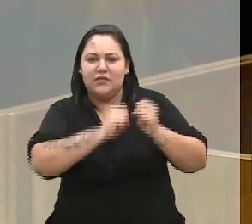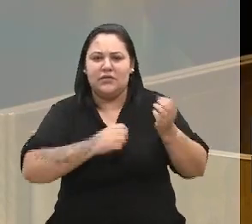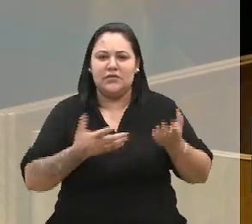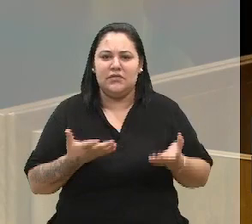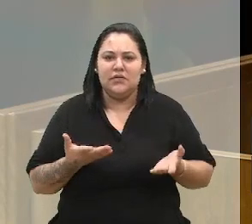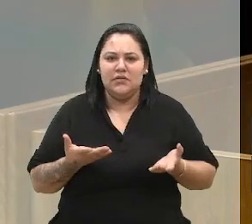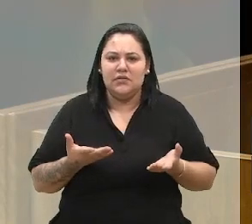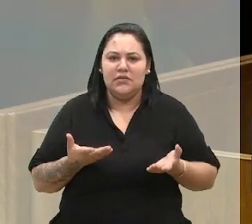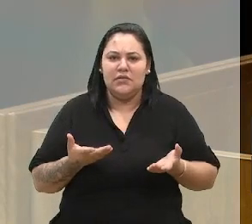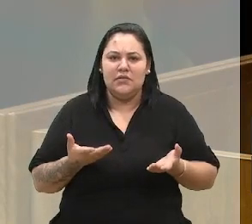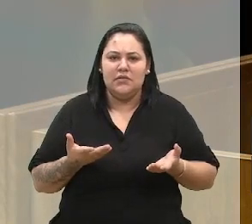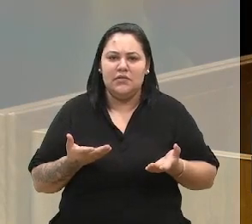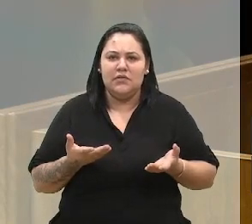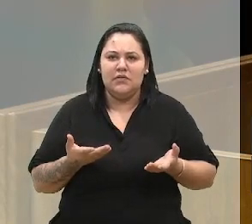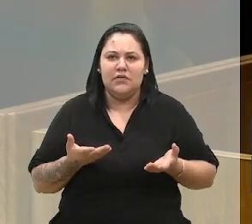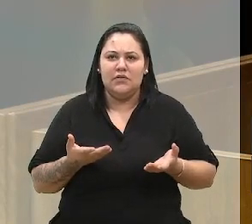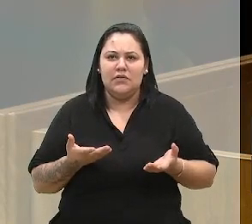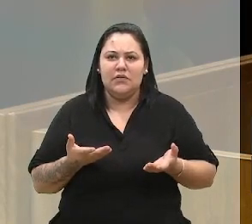ali,